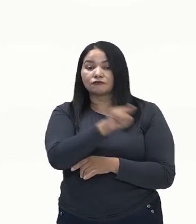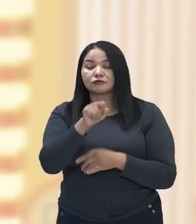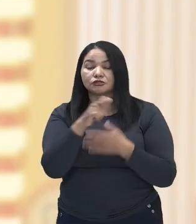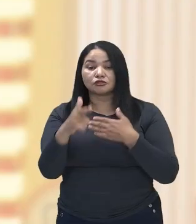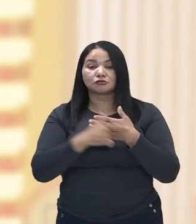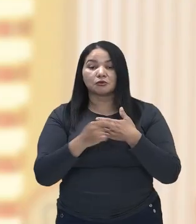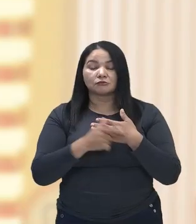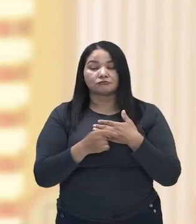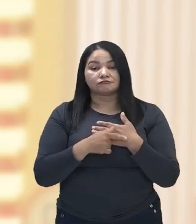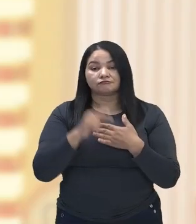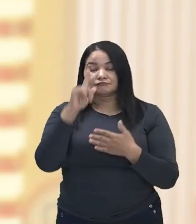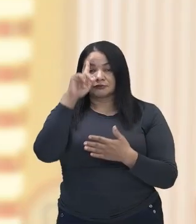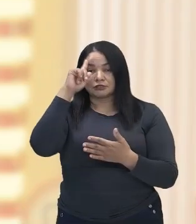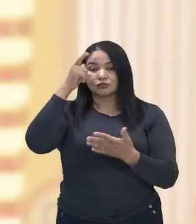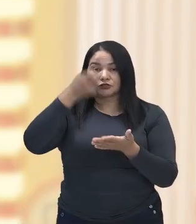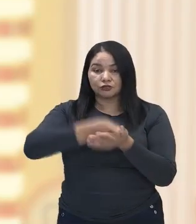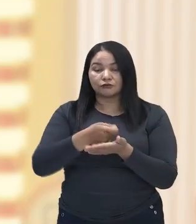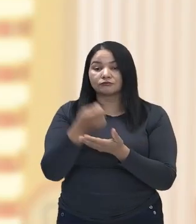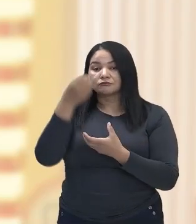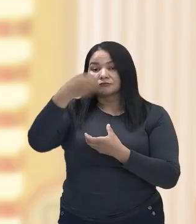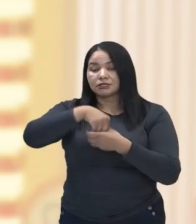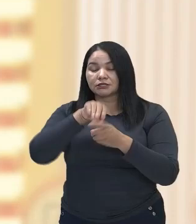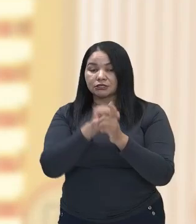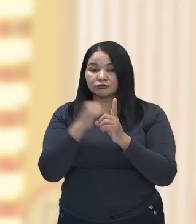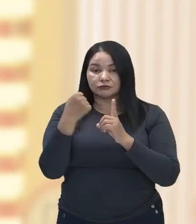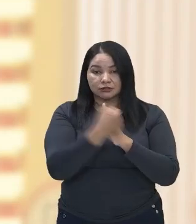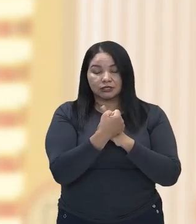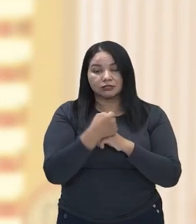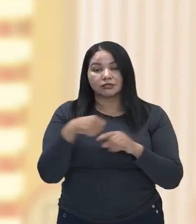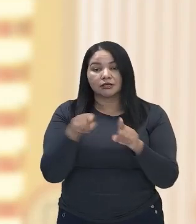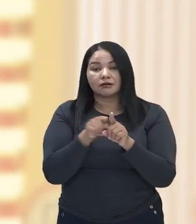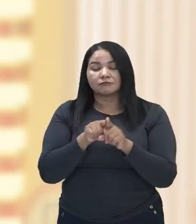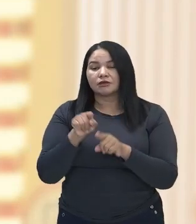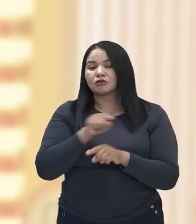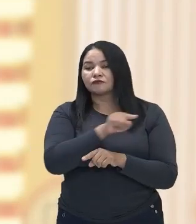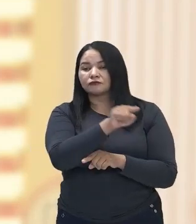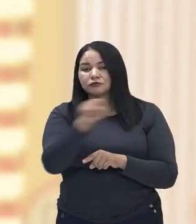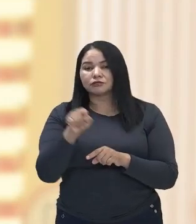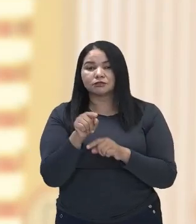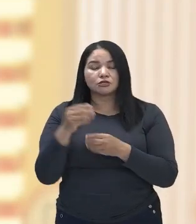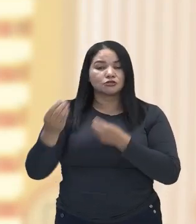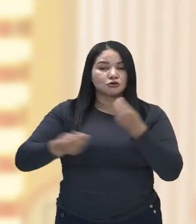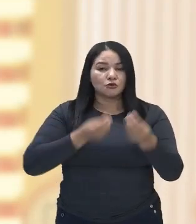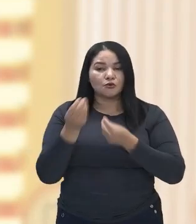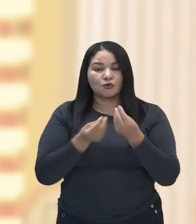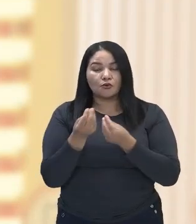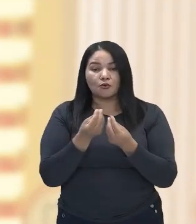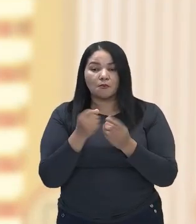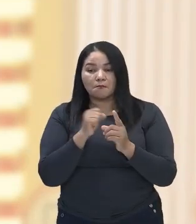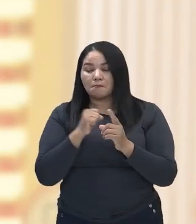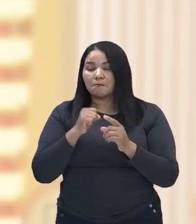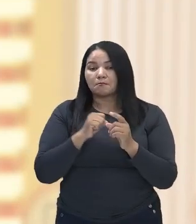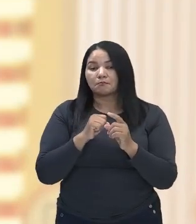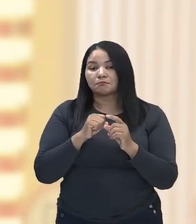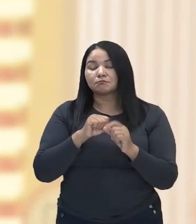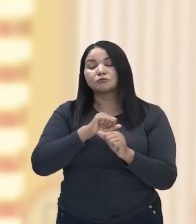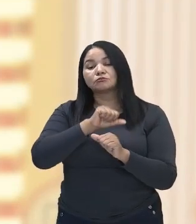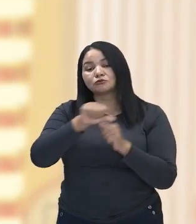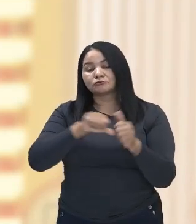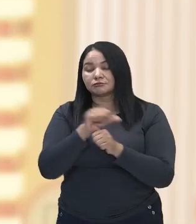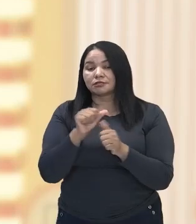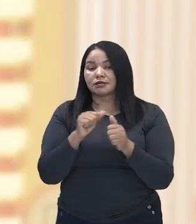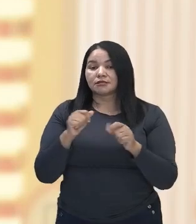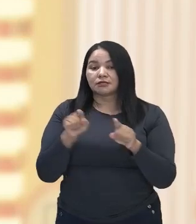nas tomadas de decisão dentro da nossa sociedade e de como vocês podem mudar, transformar essa